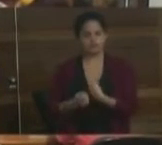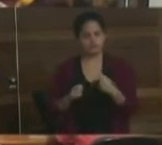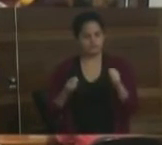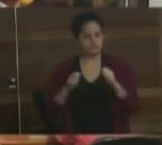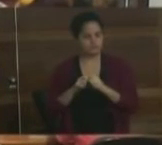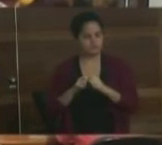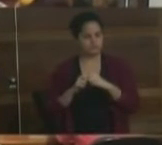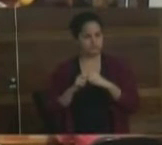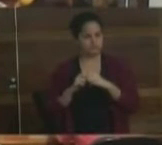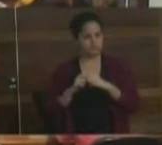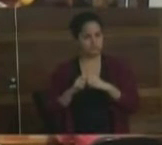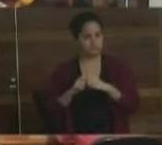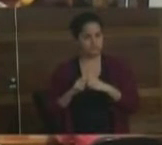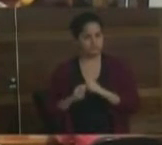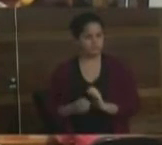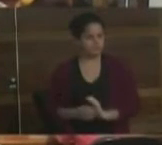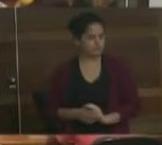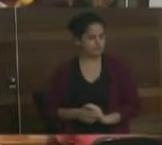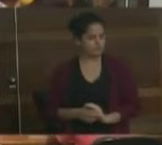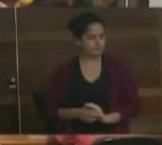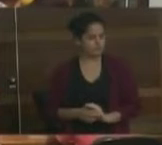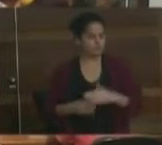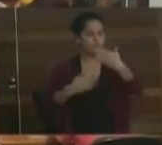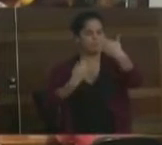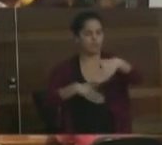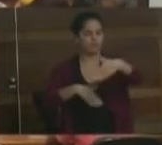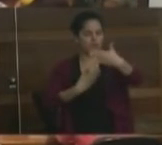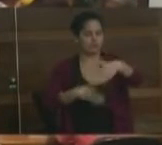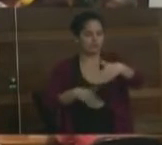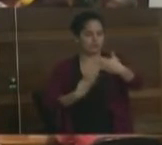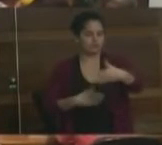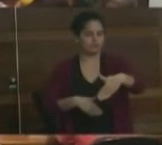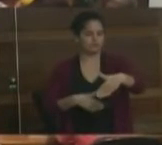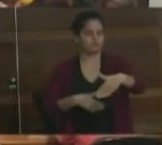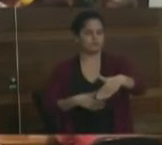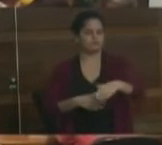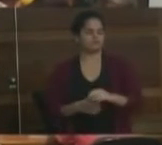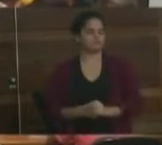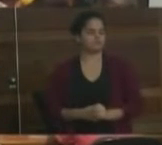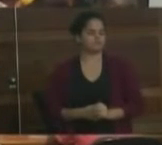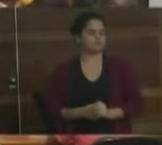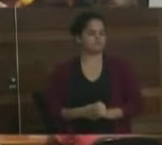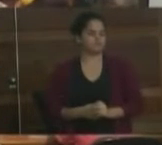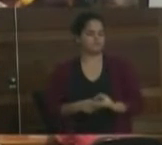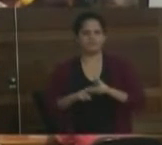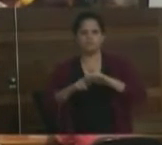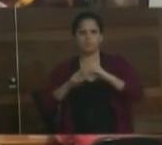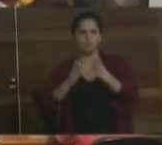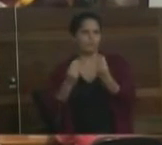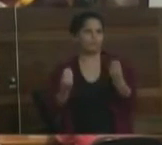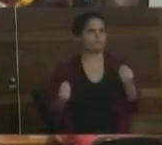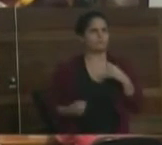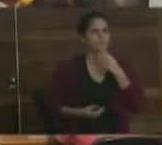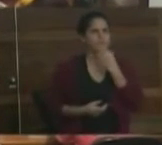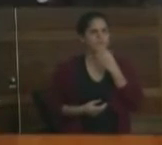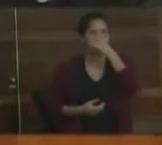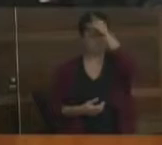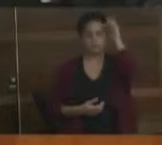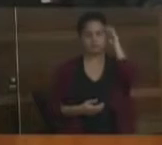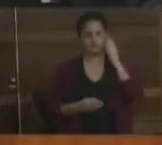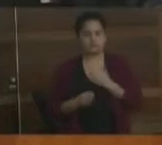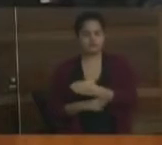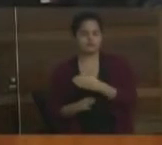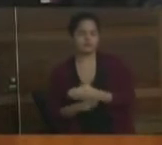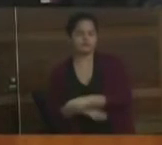um chama nós é um processo seletivo e fizemos a voz activado por som chamado se você assertivo fizeram